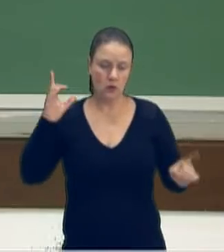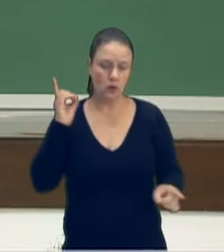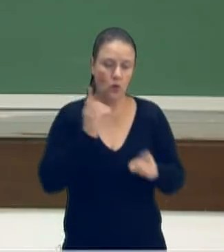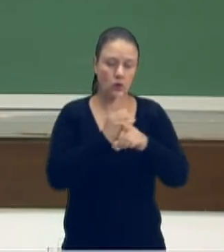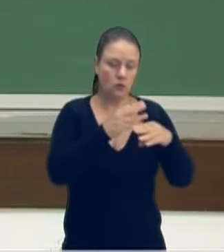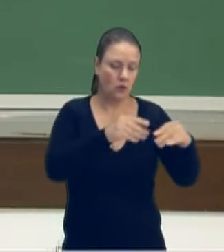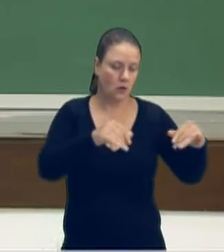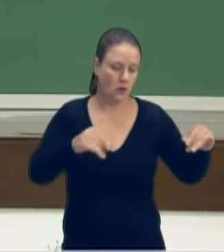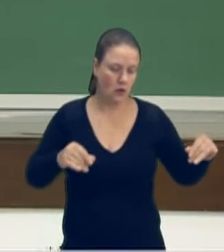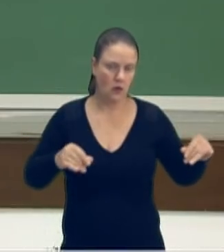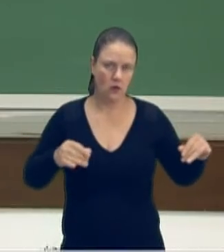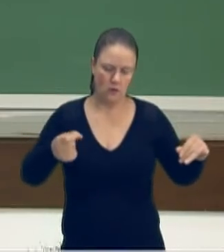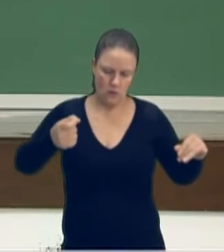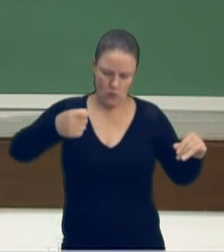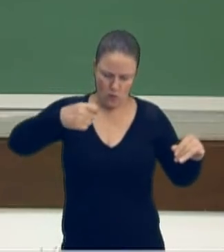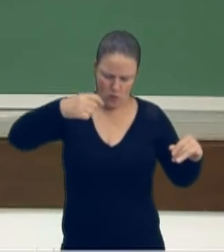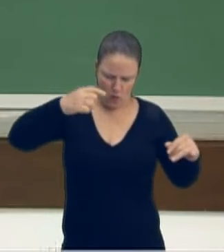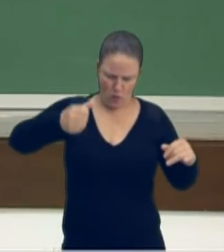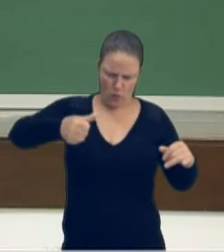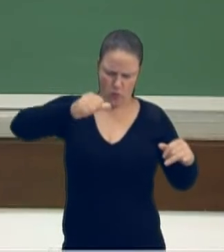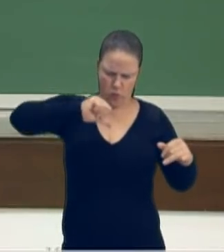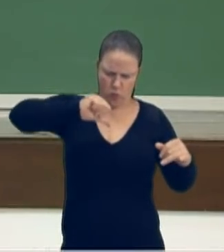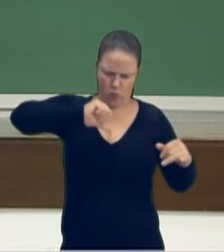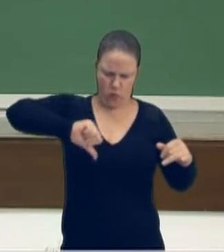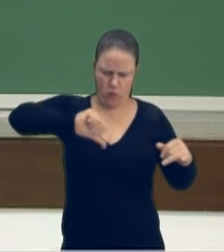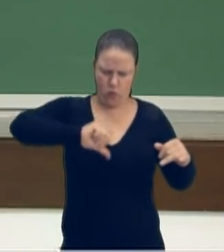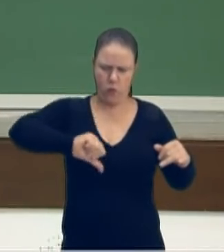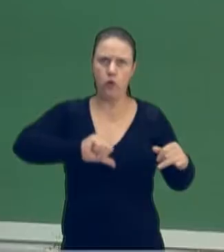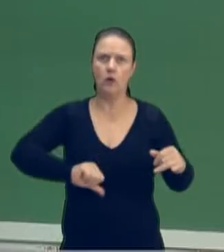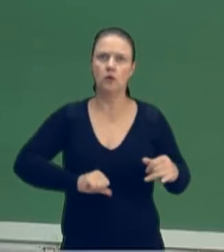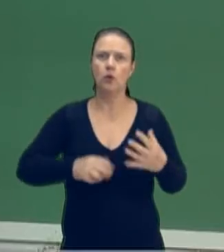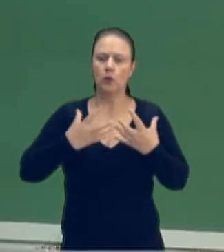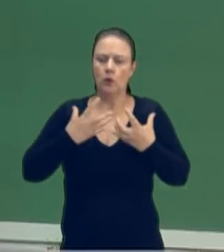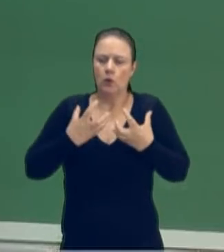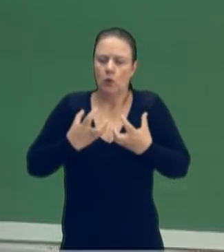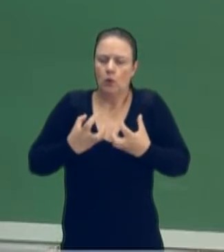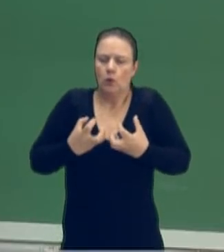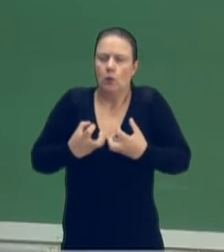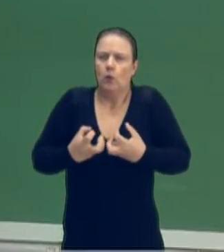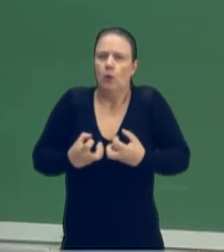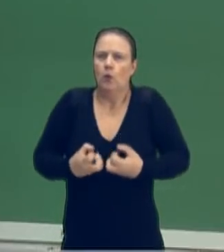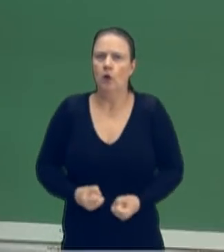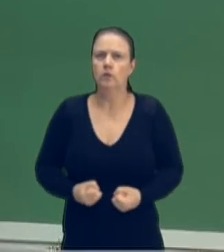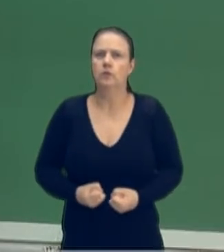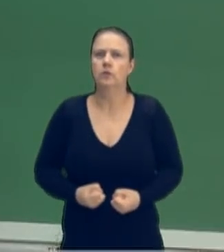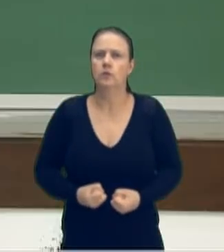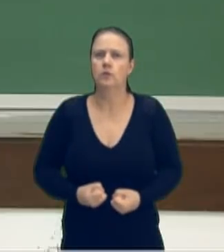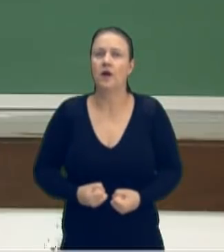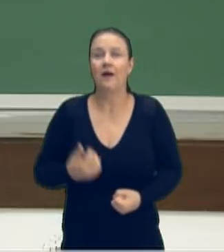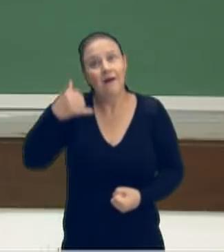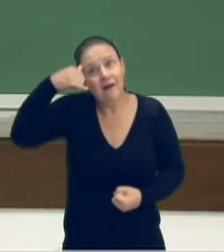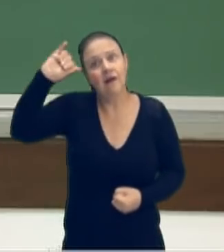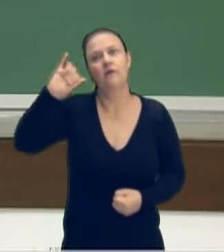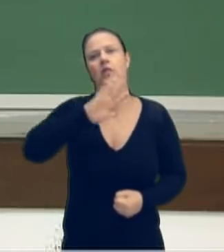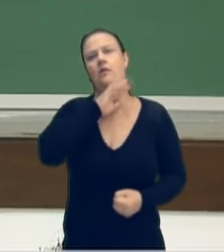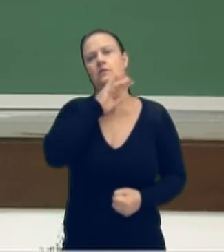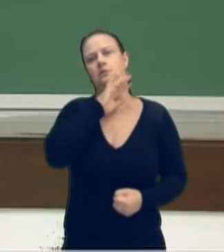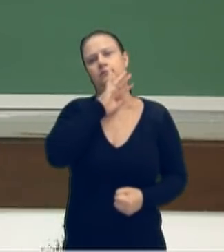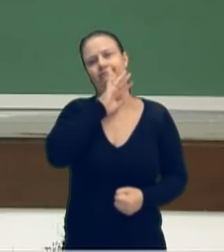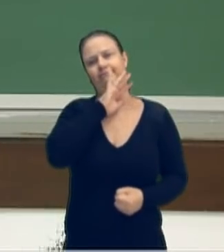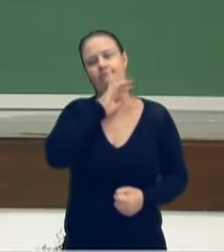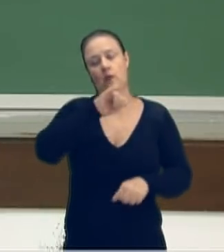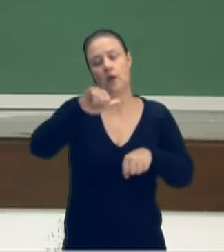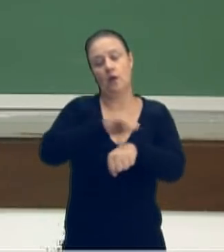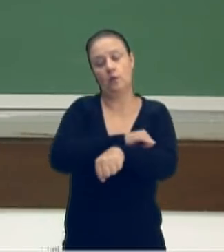onde eles secavam o corpo, não é? Para que ele pudesse, então, ser desidratado, para que não se estragasse, preservasse. Essa era a estratégia